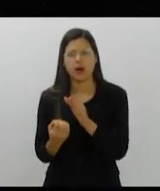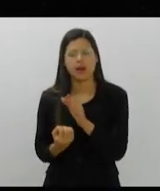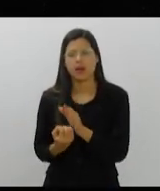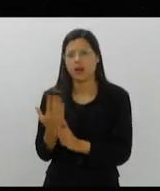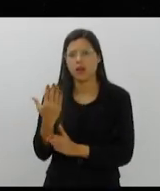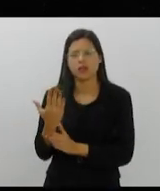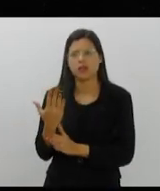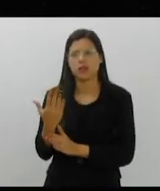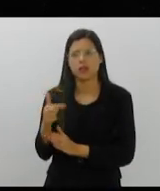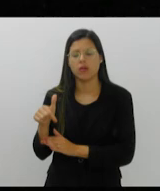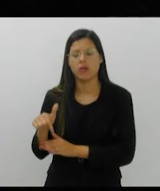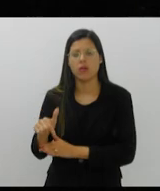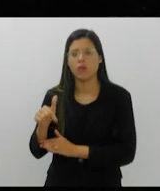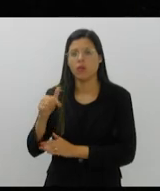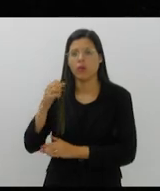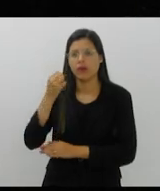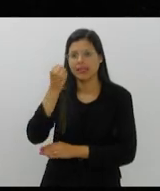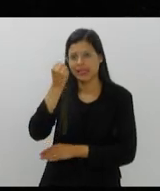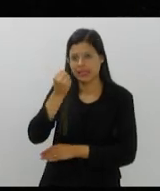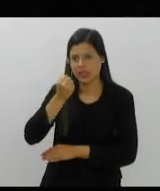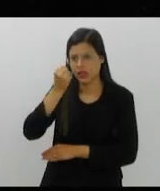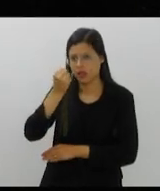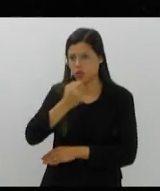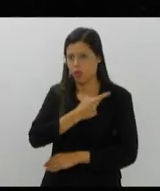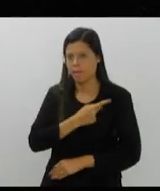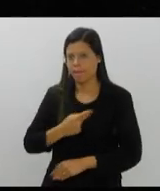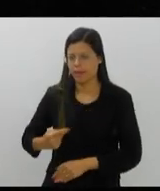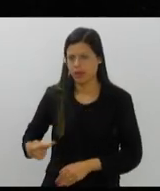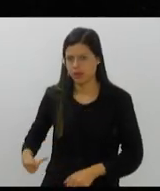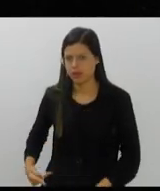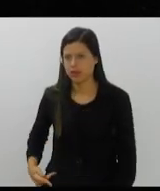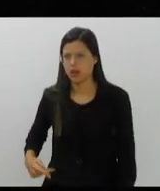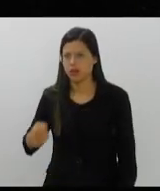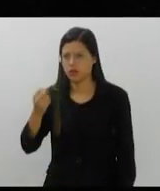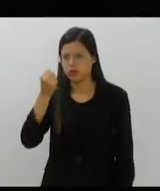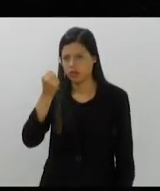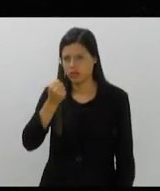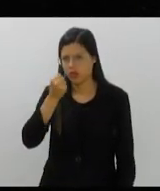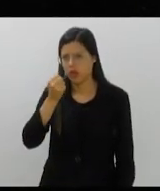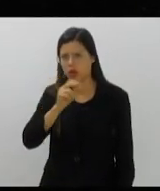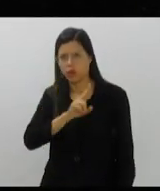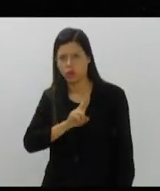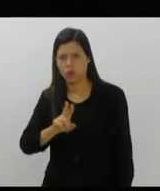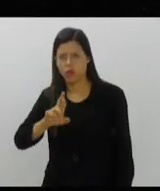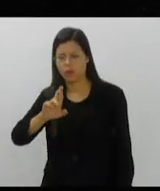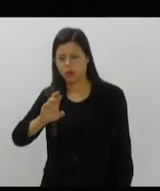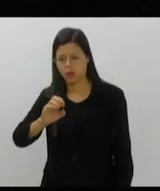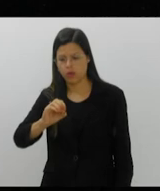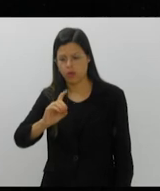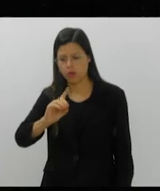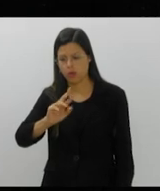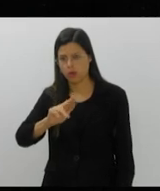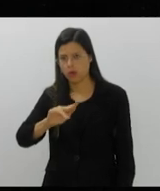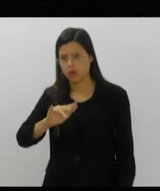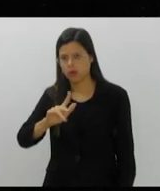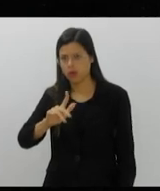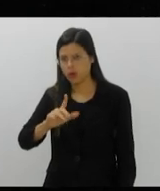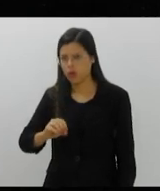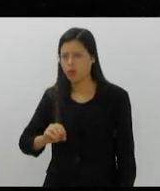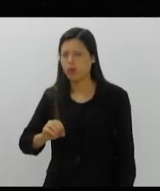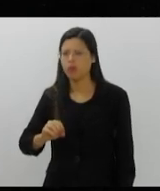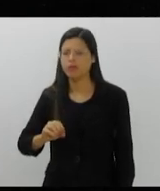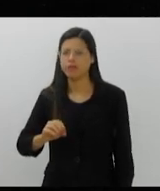do senador, presidente do Senado, Rodrigo Pacheco, que